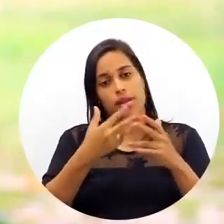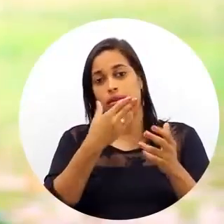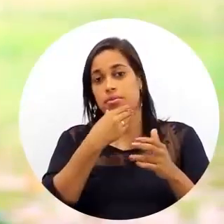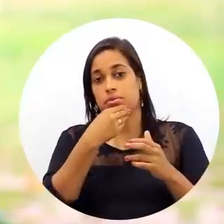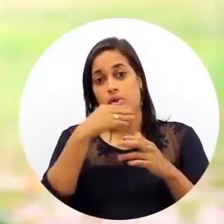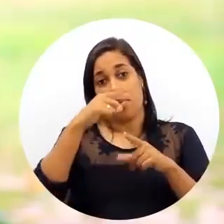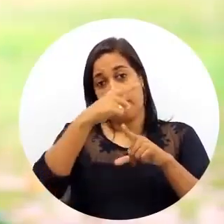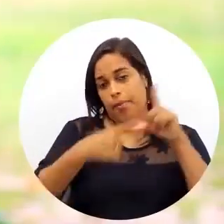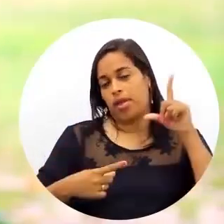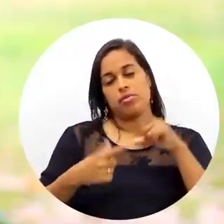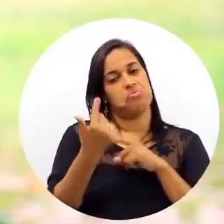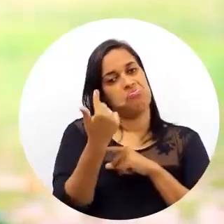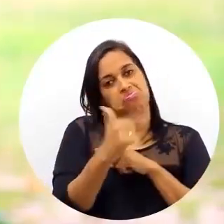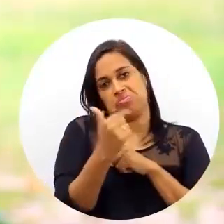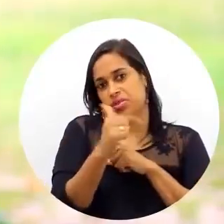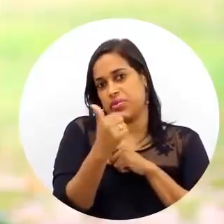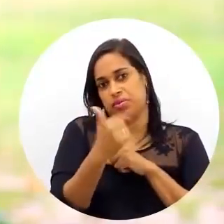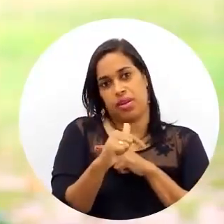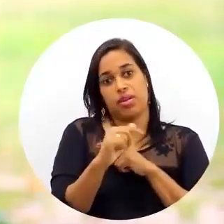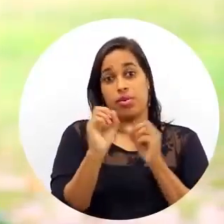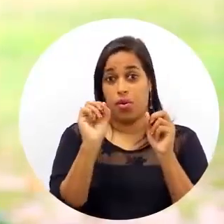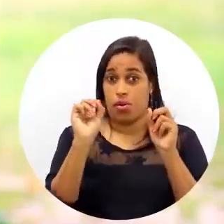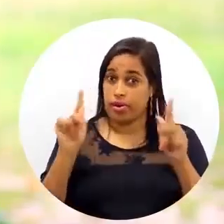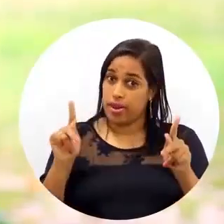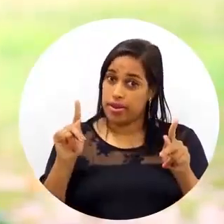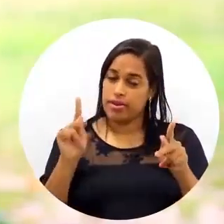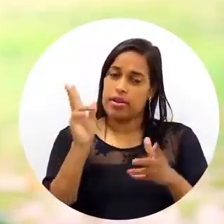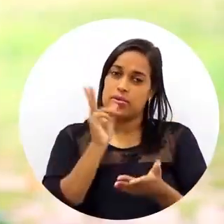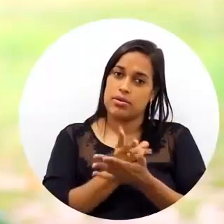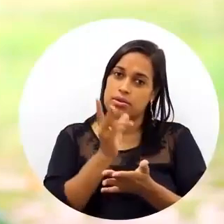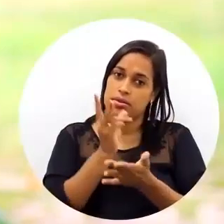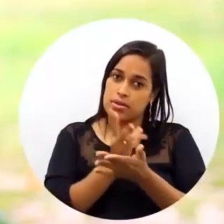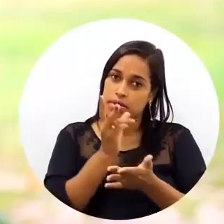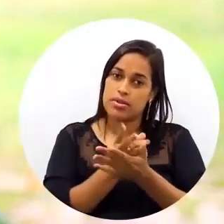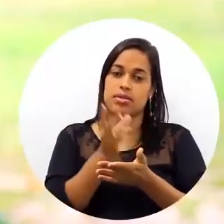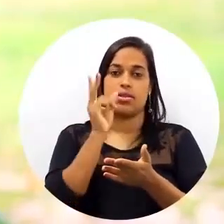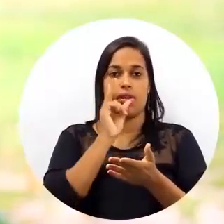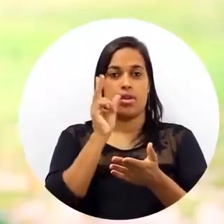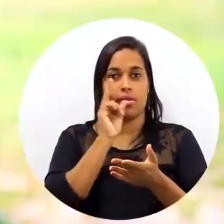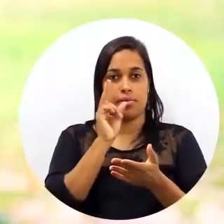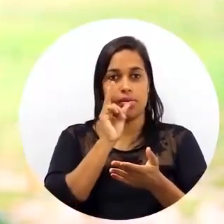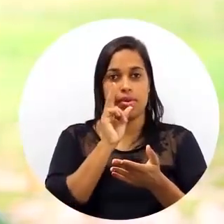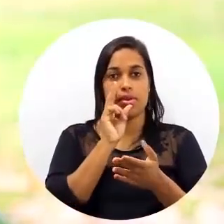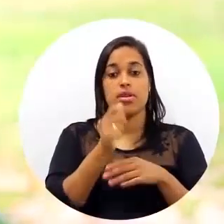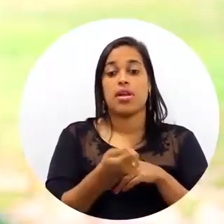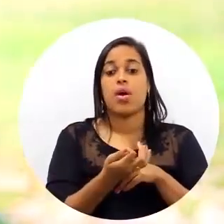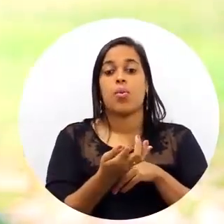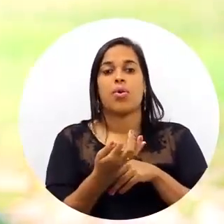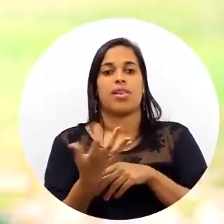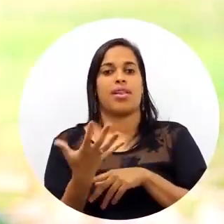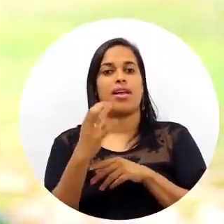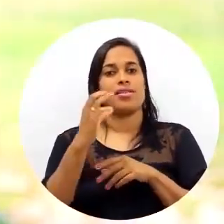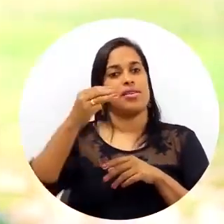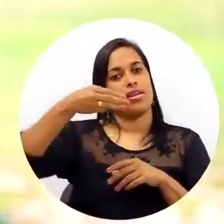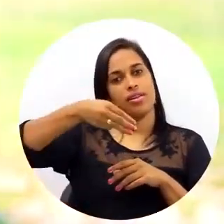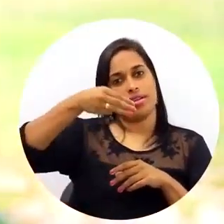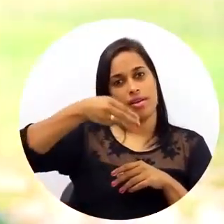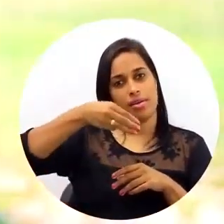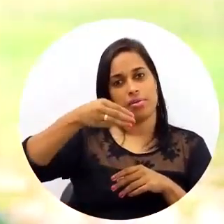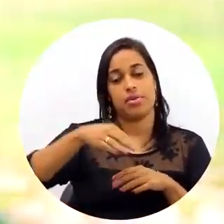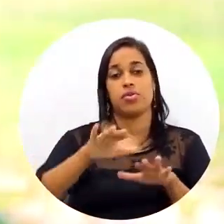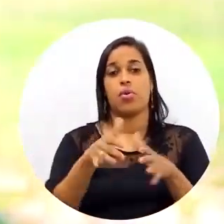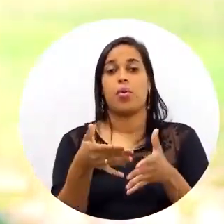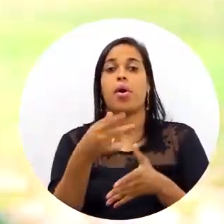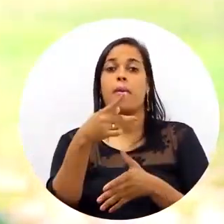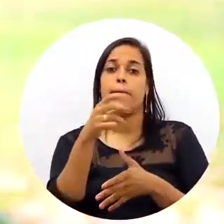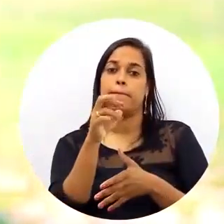para o homem médio, porque esse homem médio não existe, ok? Então, sempre lembrar qual percentil a gente